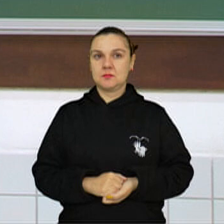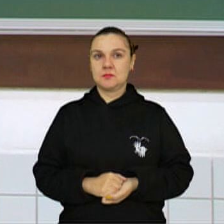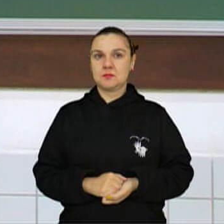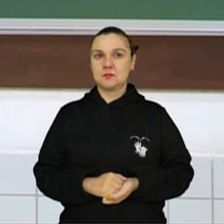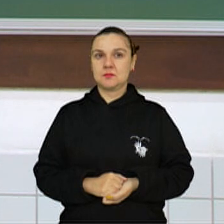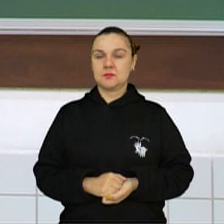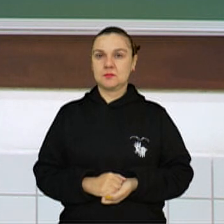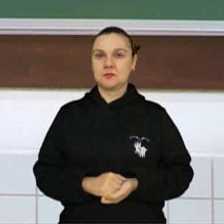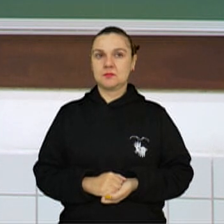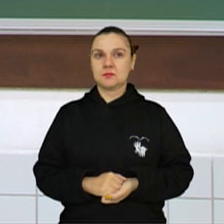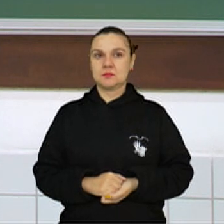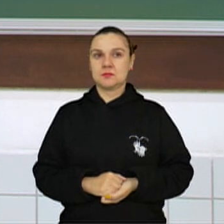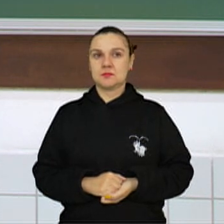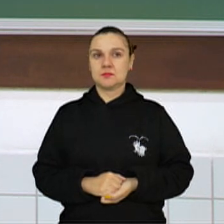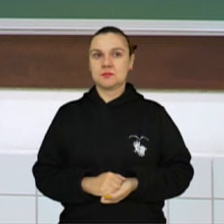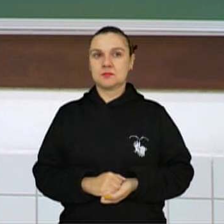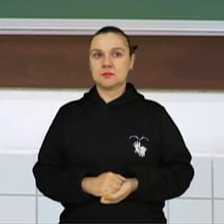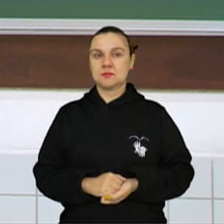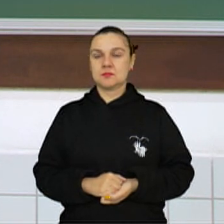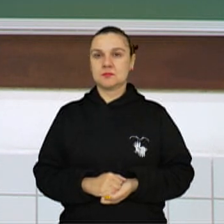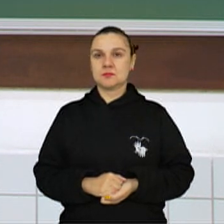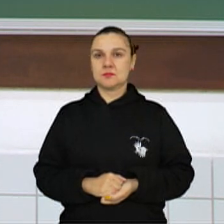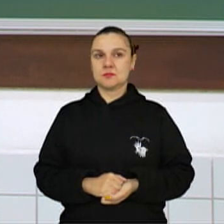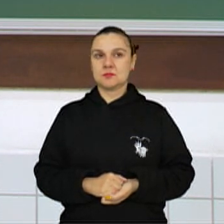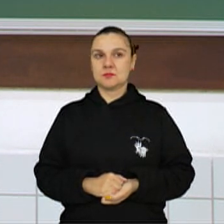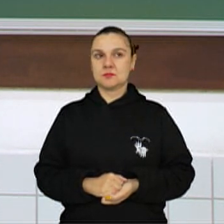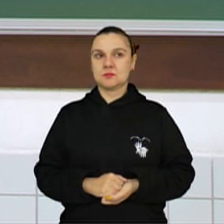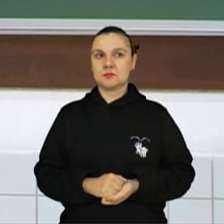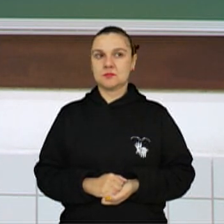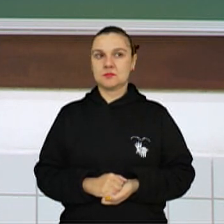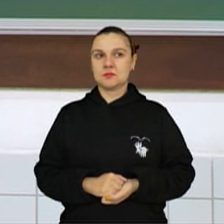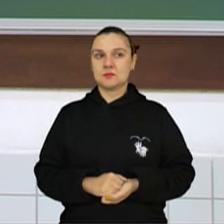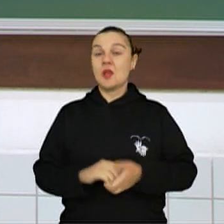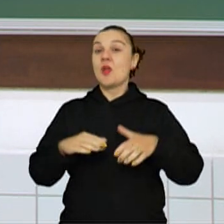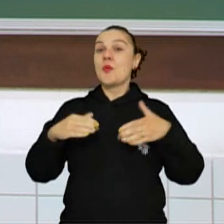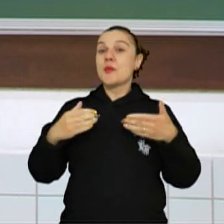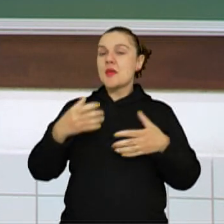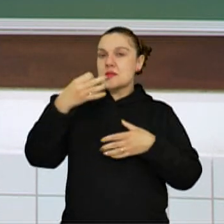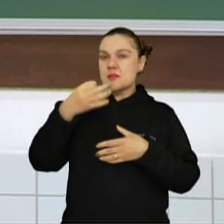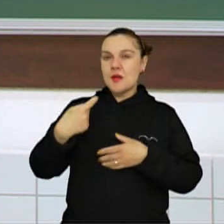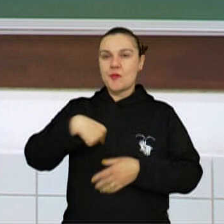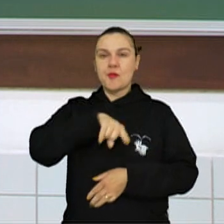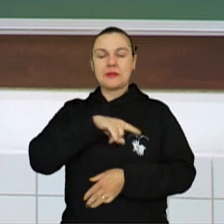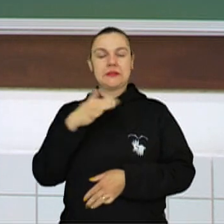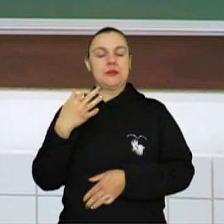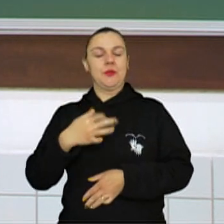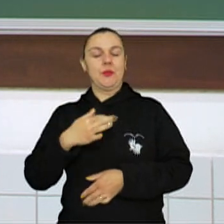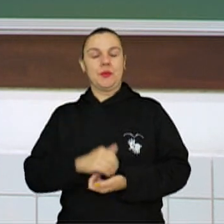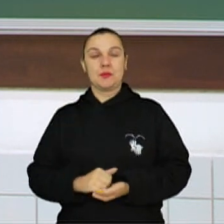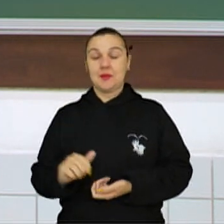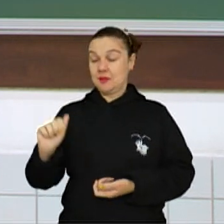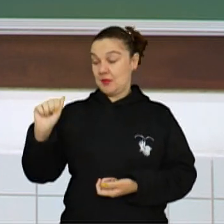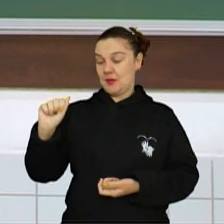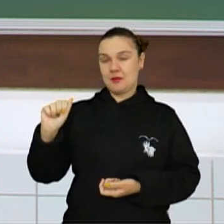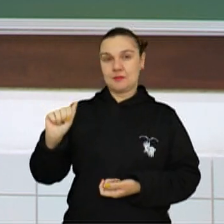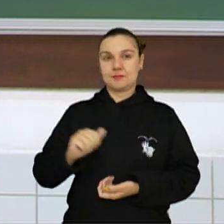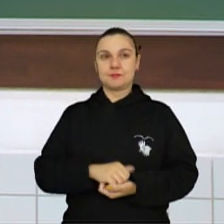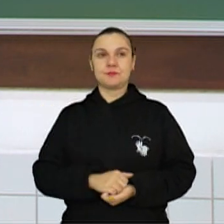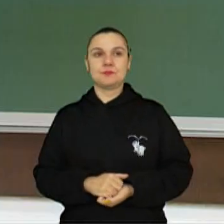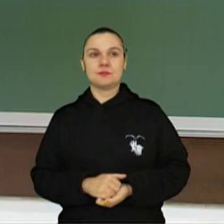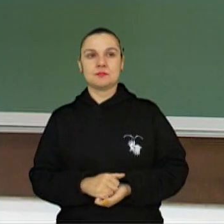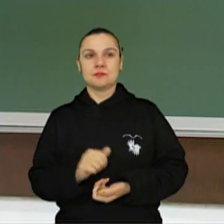Qual é a atitude correta quando se sente dolor? Então, qual que é a atitude correta quando a gente sente dor? Será comer